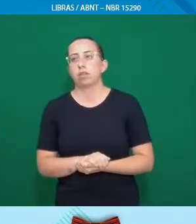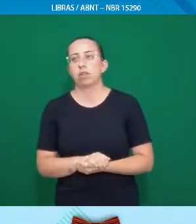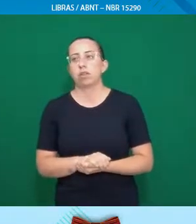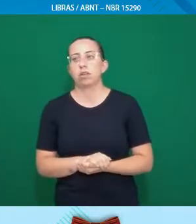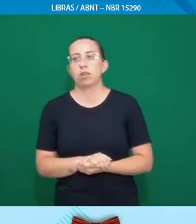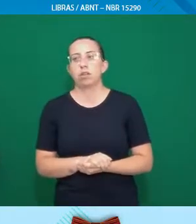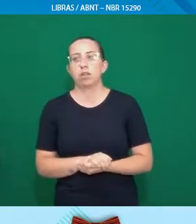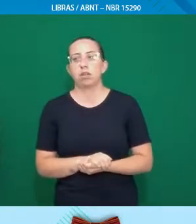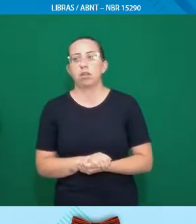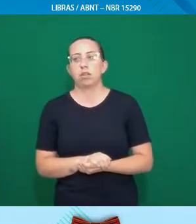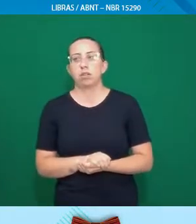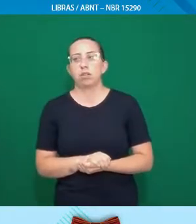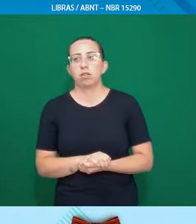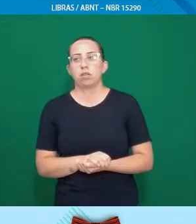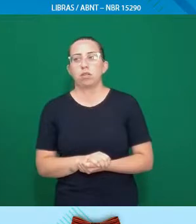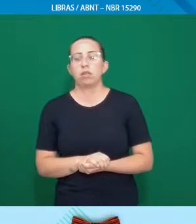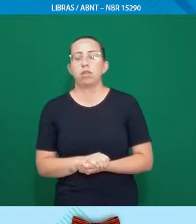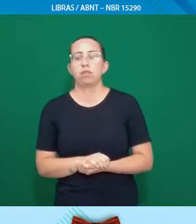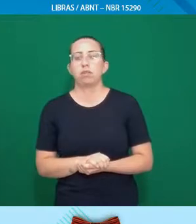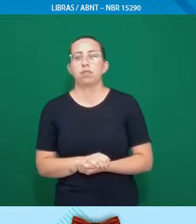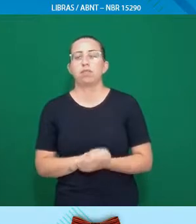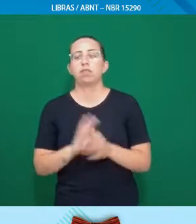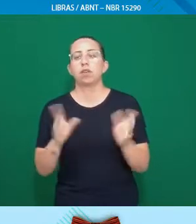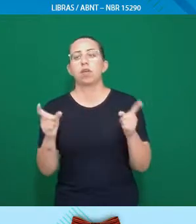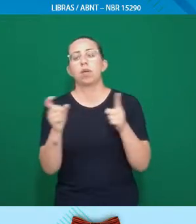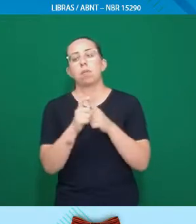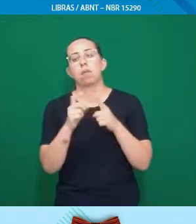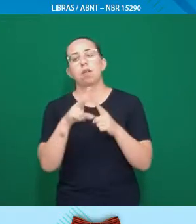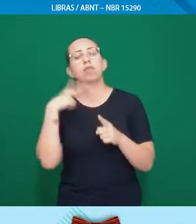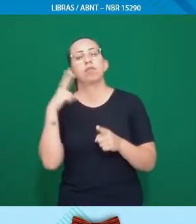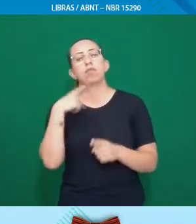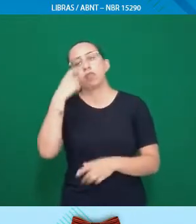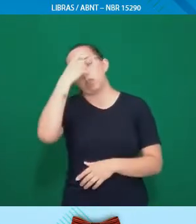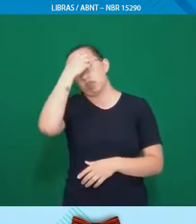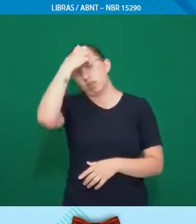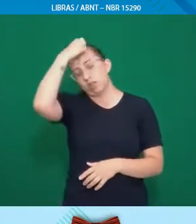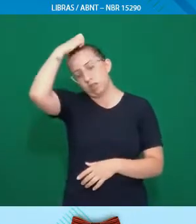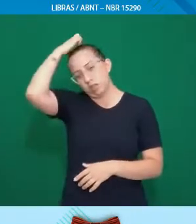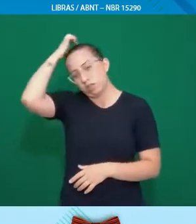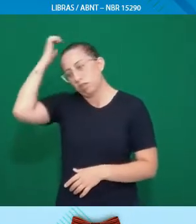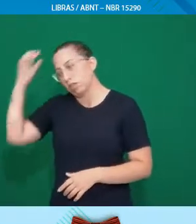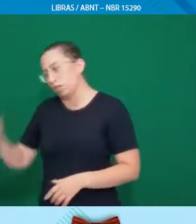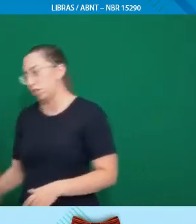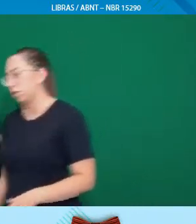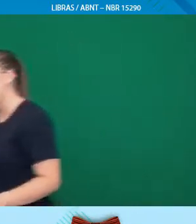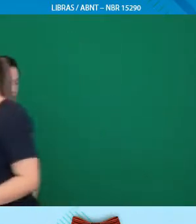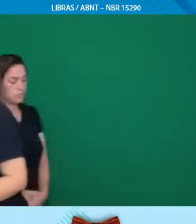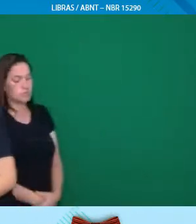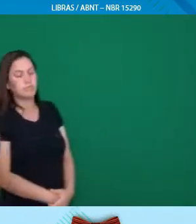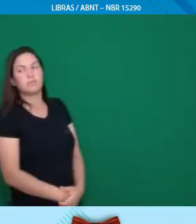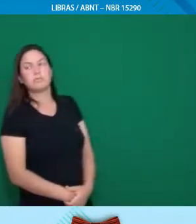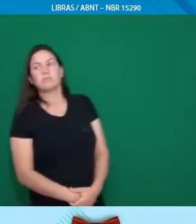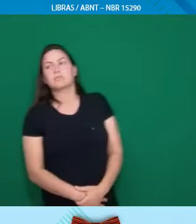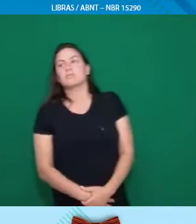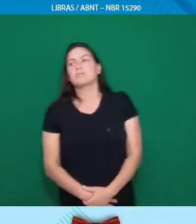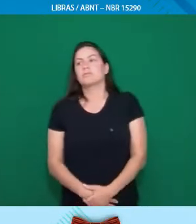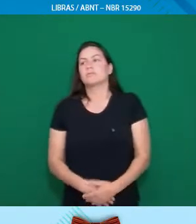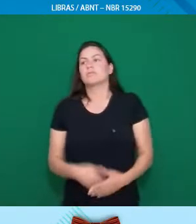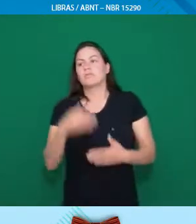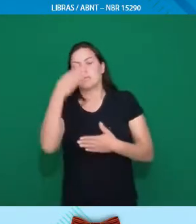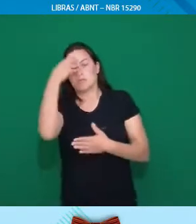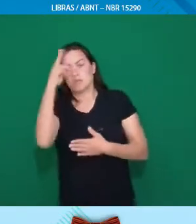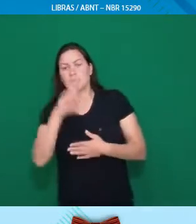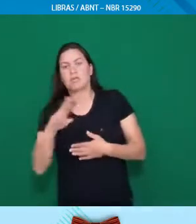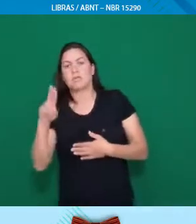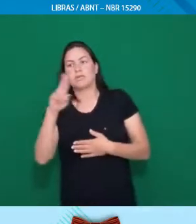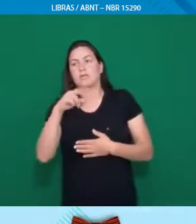e o passo a palavra senhor' Vereador Florindo Rogério Cordeiro dos Santos bancada da pele ligado